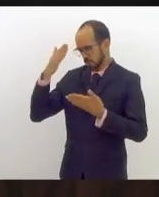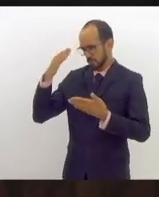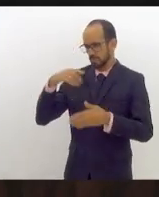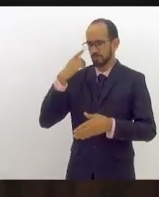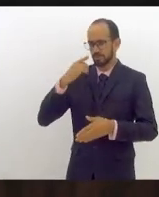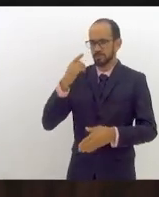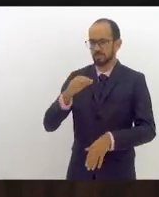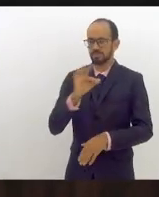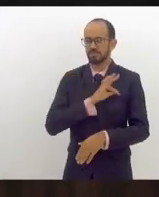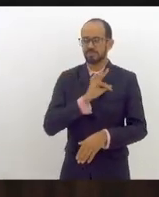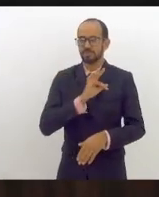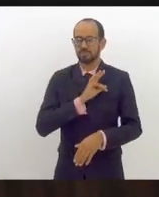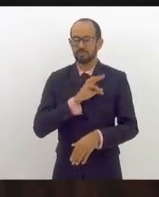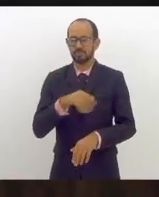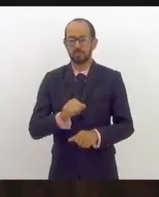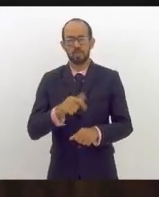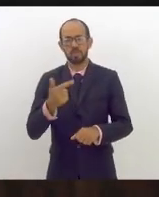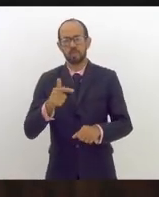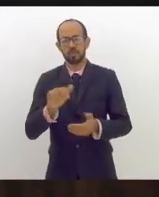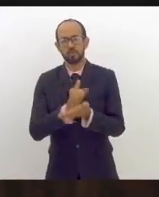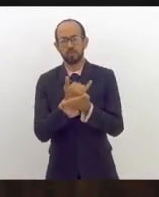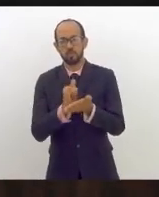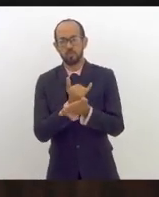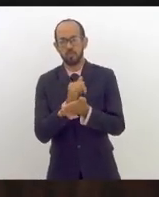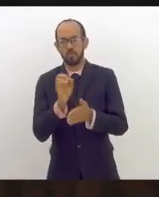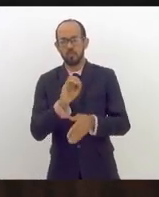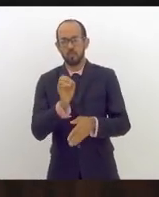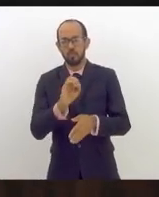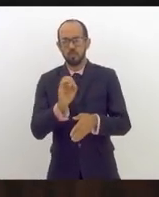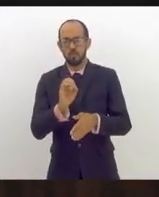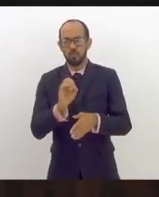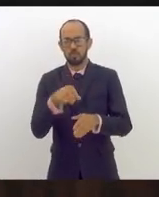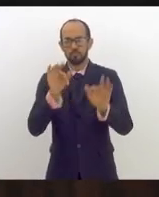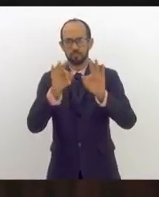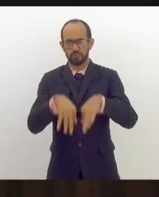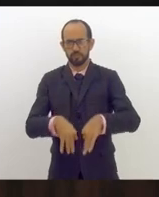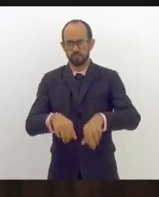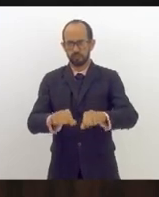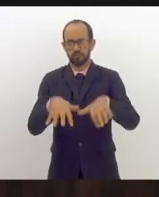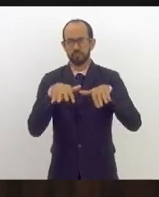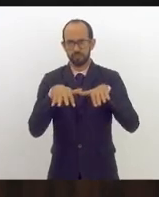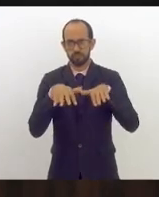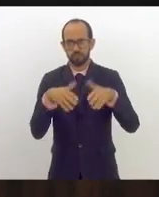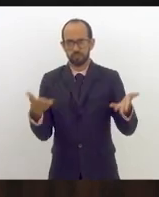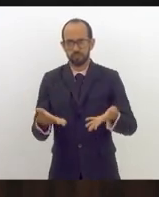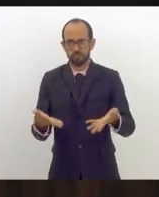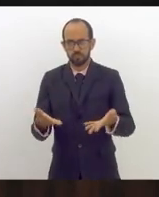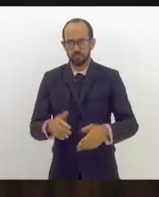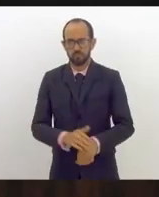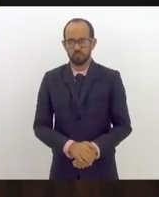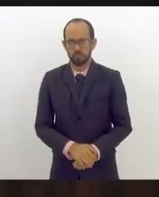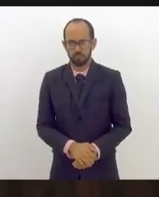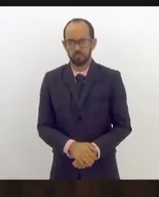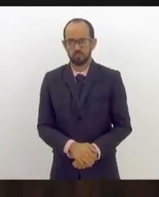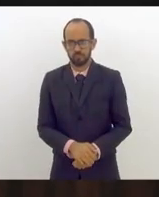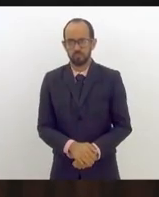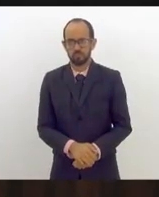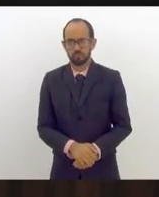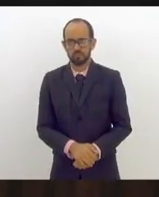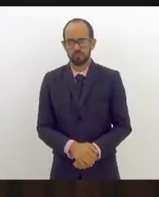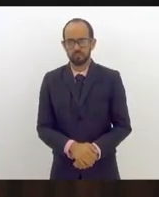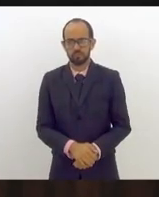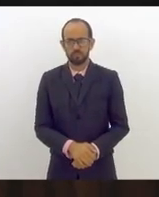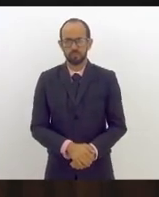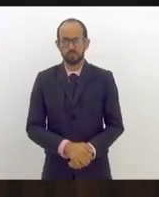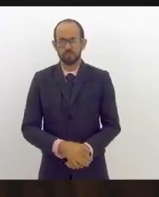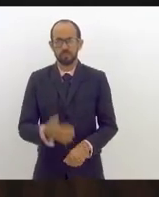Rocha não havendo mais oradores inscritos declaro encerrada apresente sessão convocando seus deputados